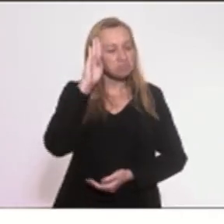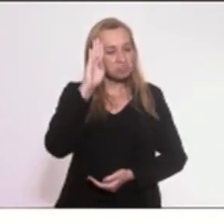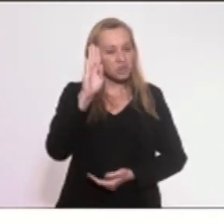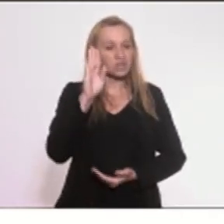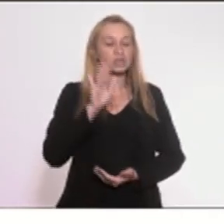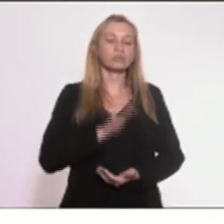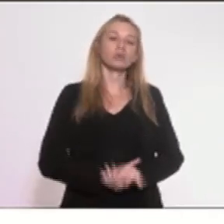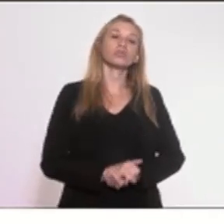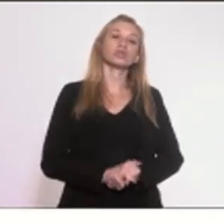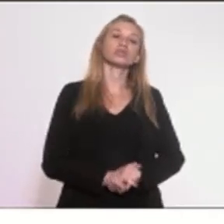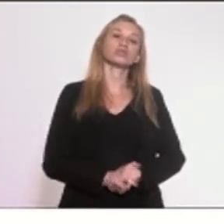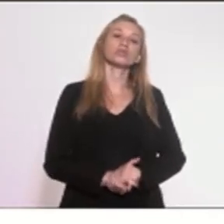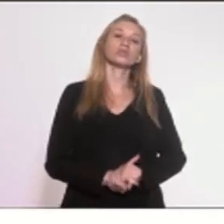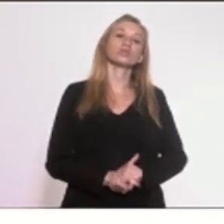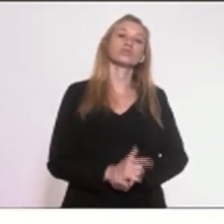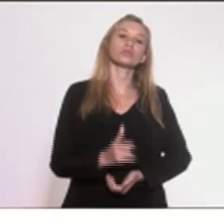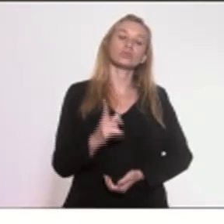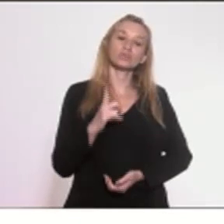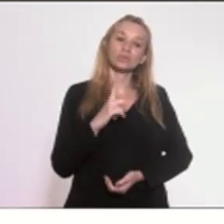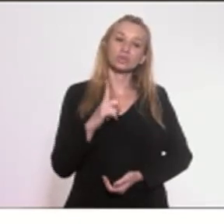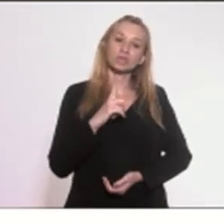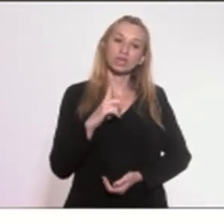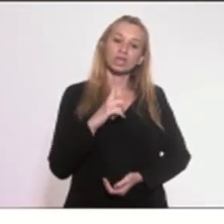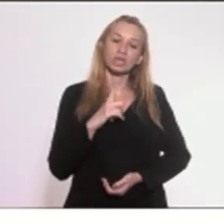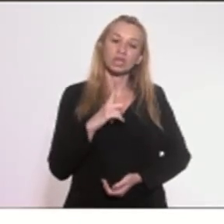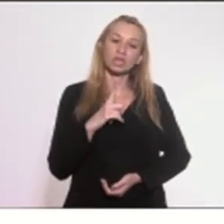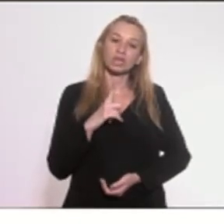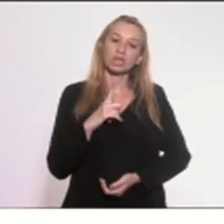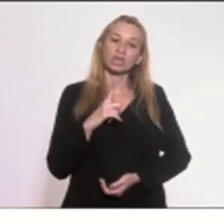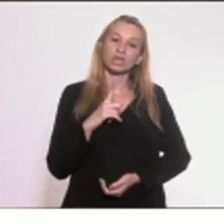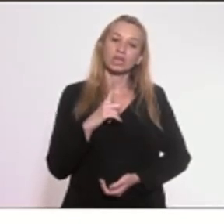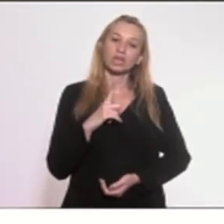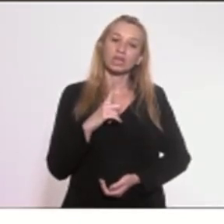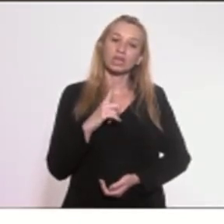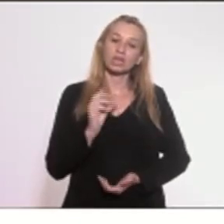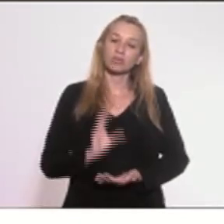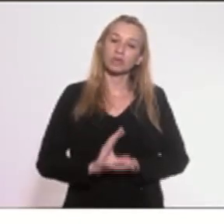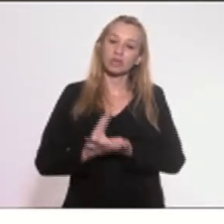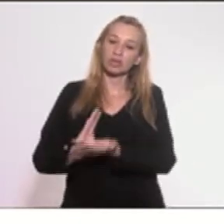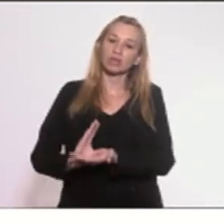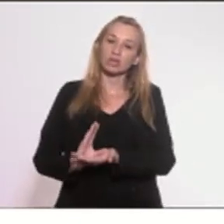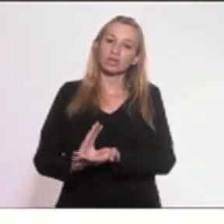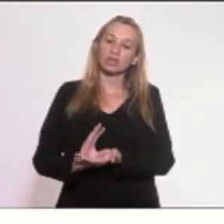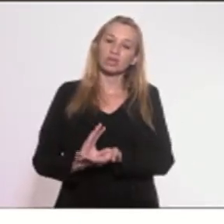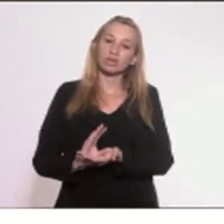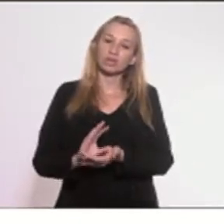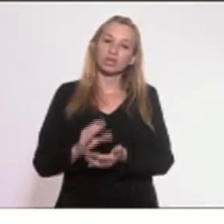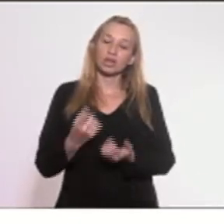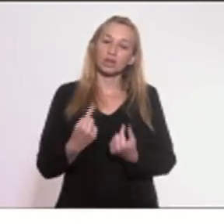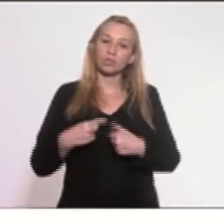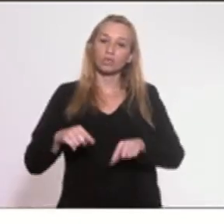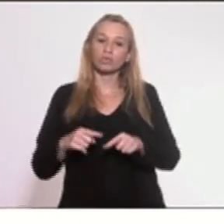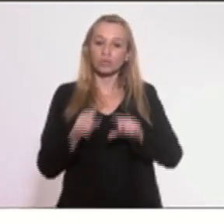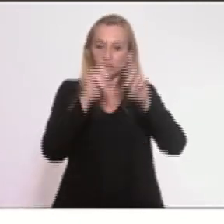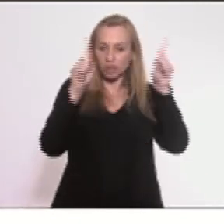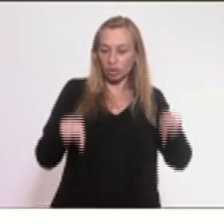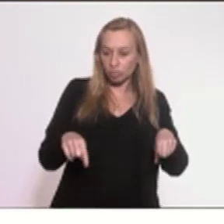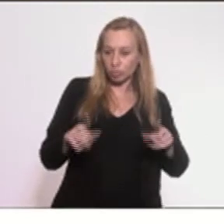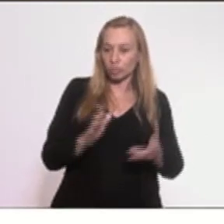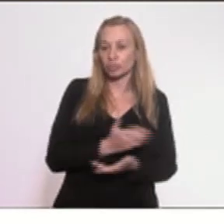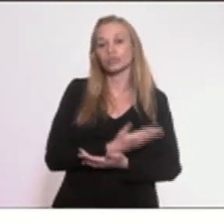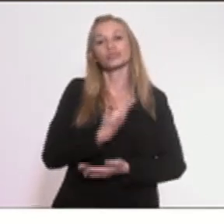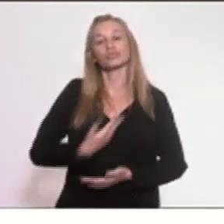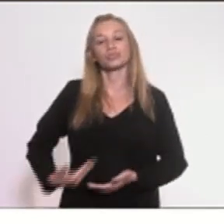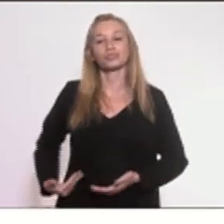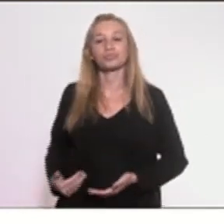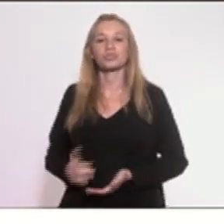Principalmente quando tem algum benefício que atinja o funcionário público. Nas